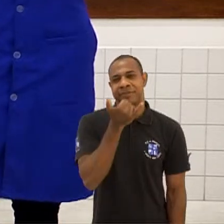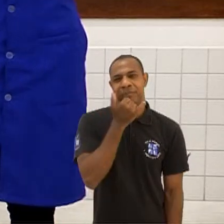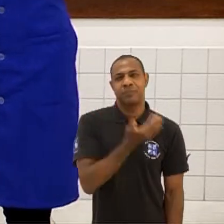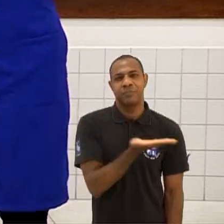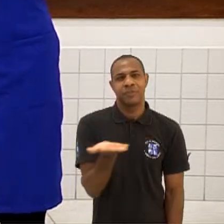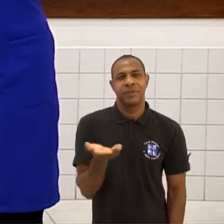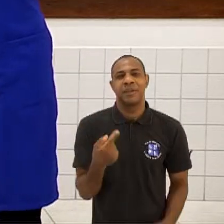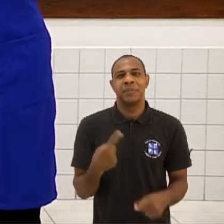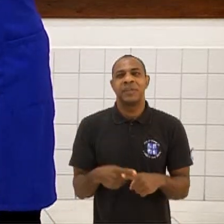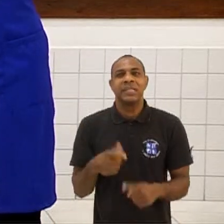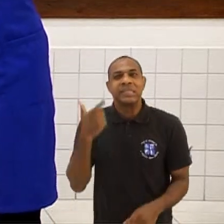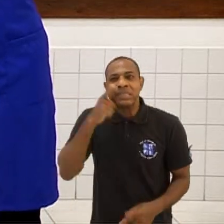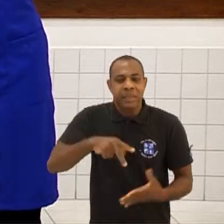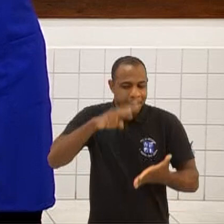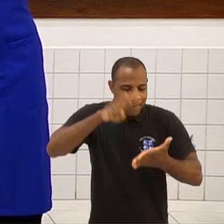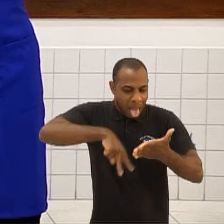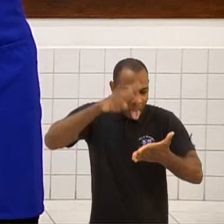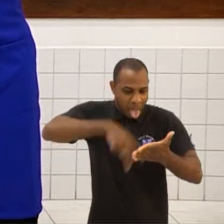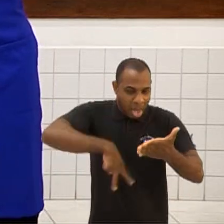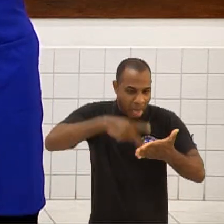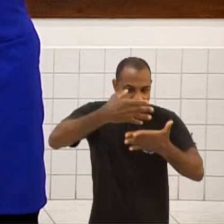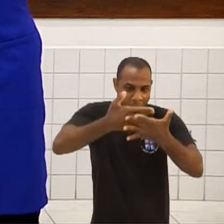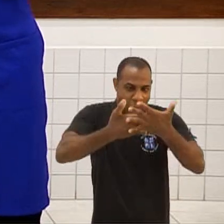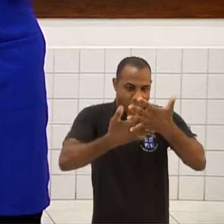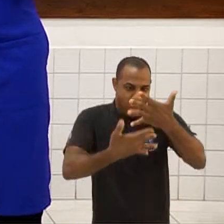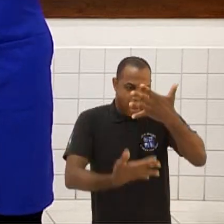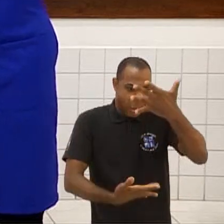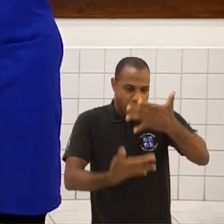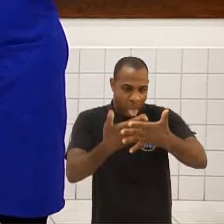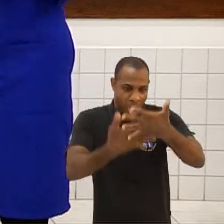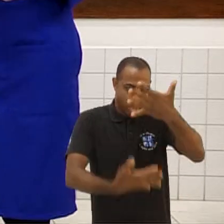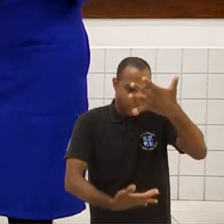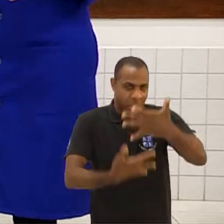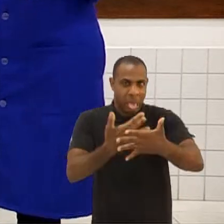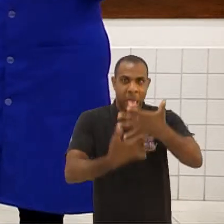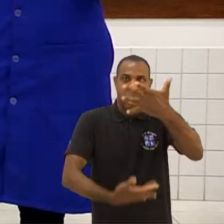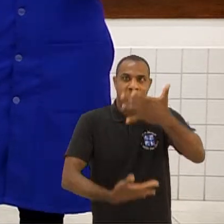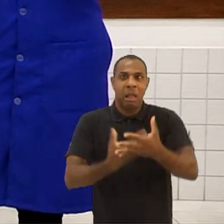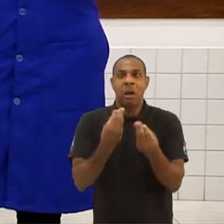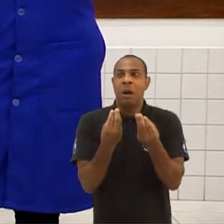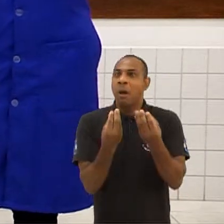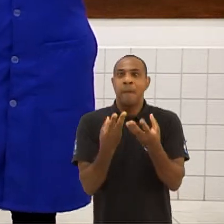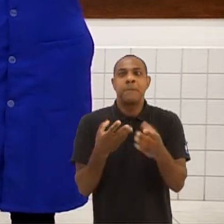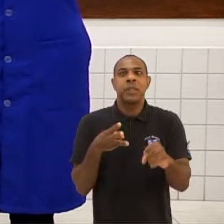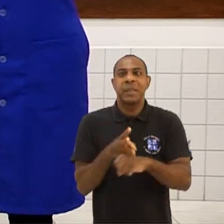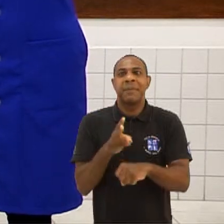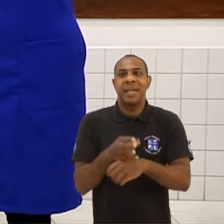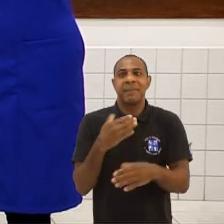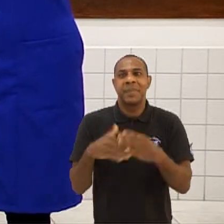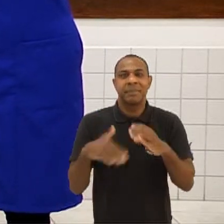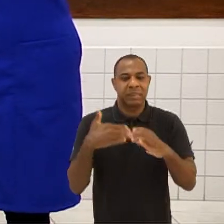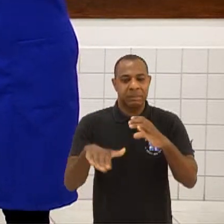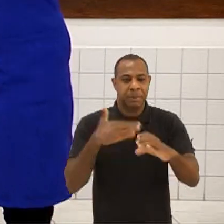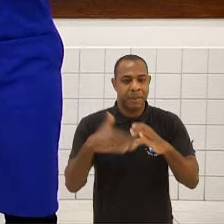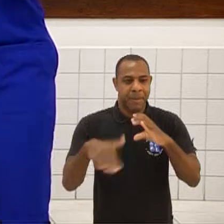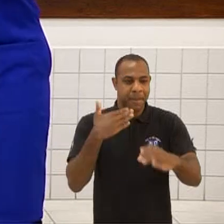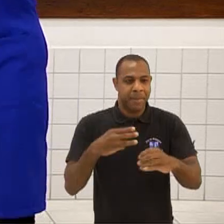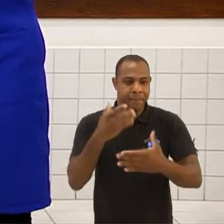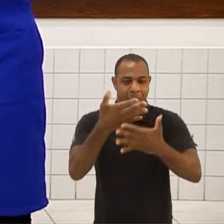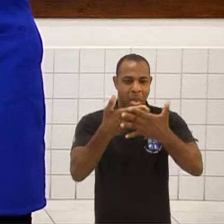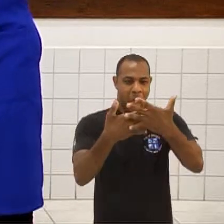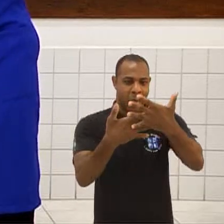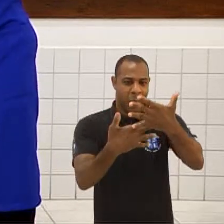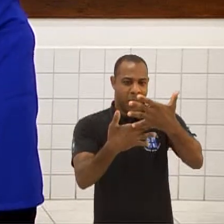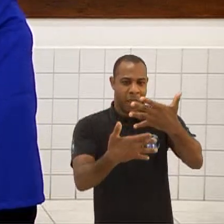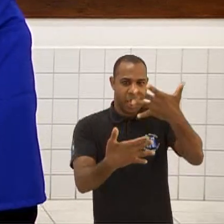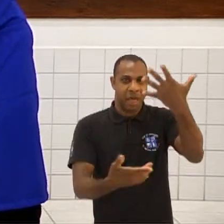a gente não conseguiu ler todas as mensagens, tá? Nós tentamos, com todas as nossas forças, falar de todo mundo, de todas as mensagens. Eu vou tentar ler